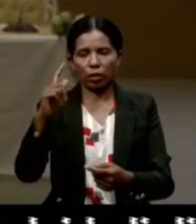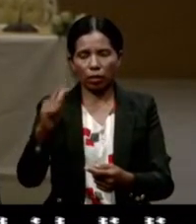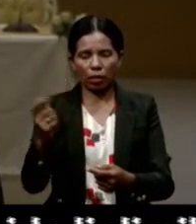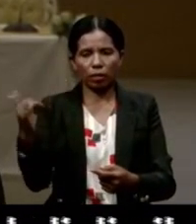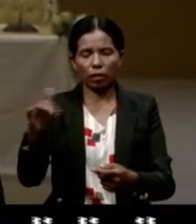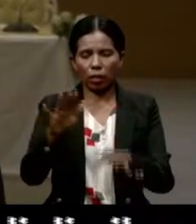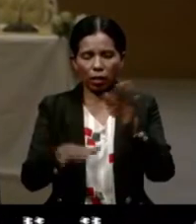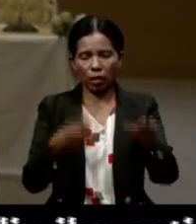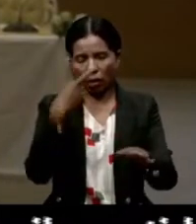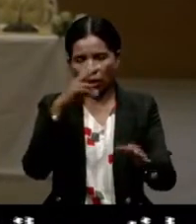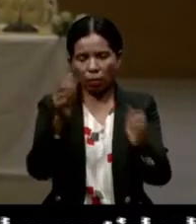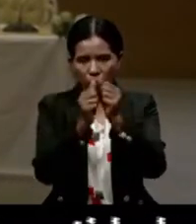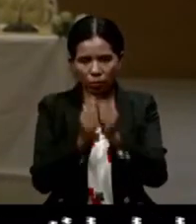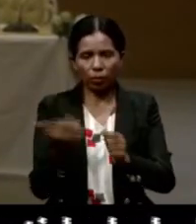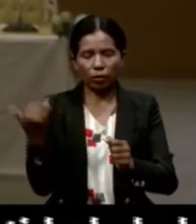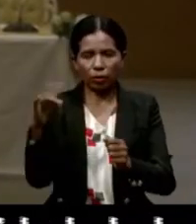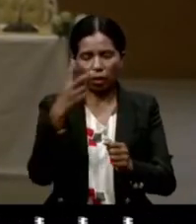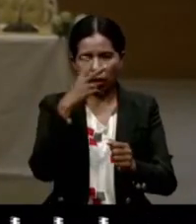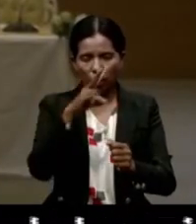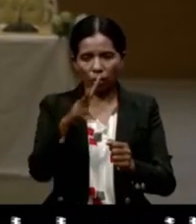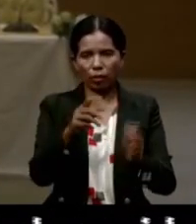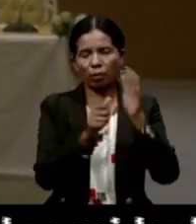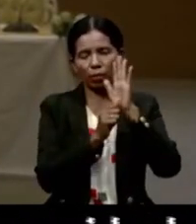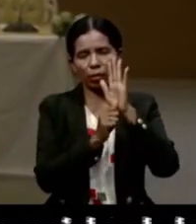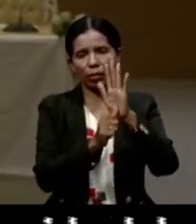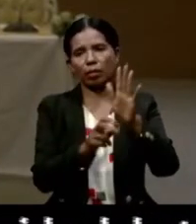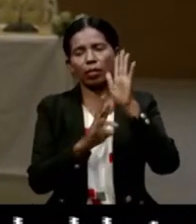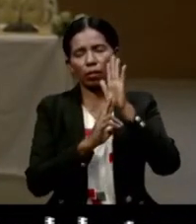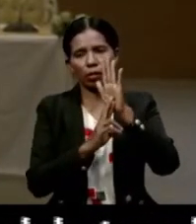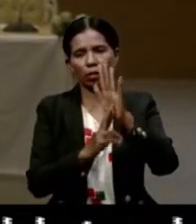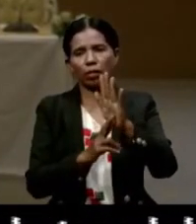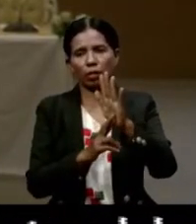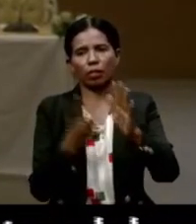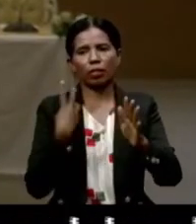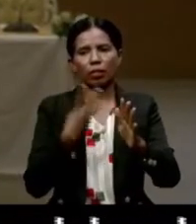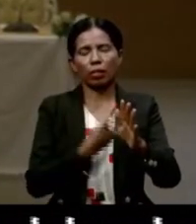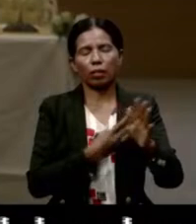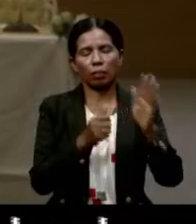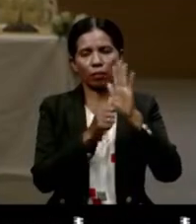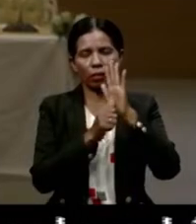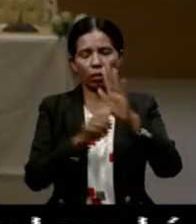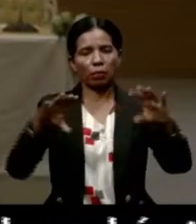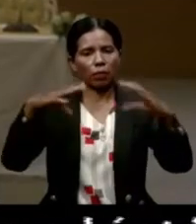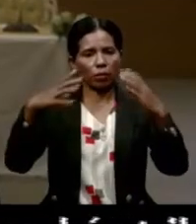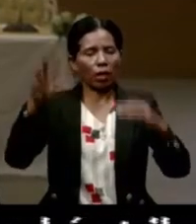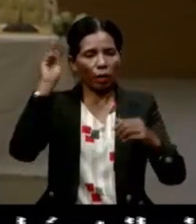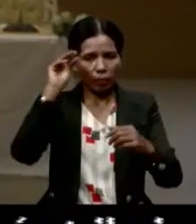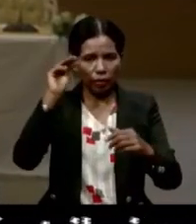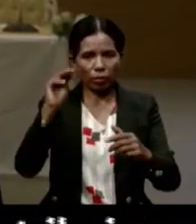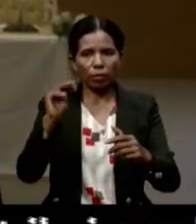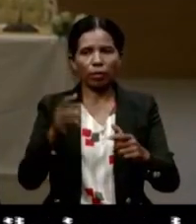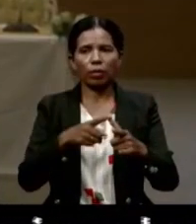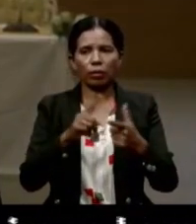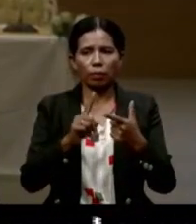Bahare, Nebet Sira apresenta relatório e relatório ni ita apresenta ba Conselho Ministro